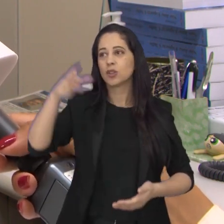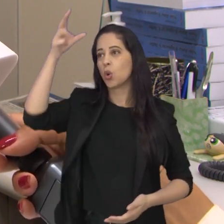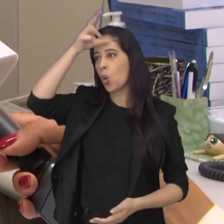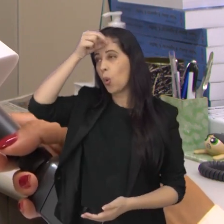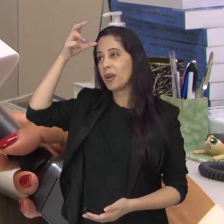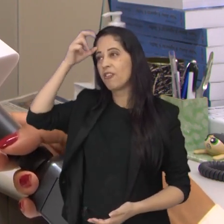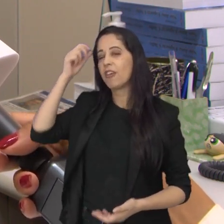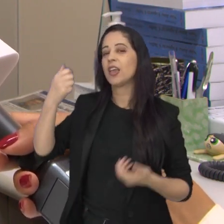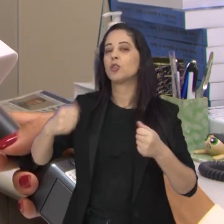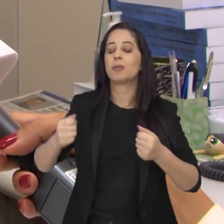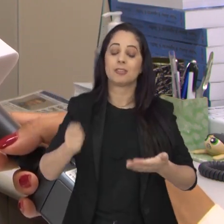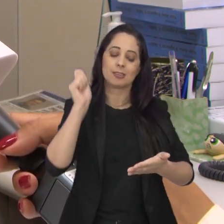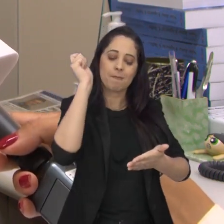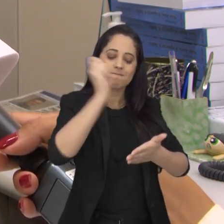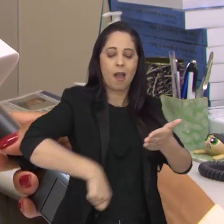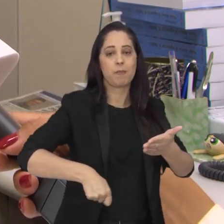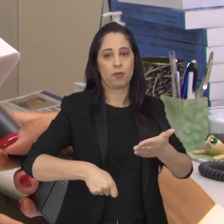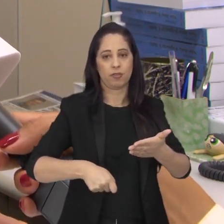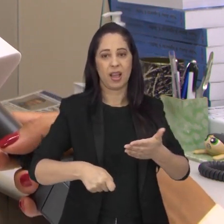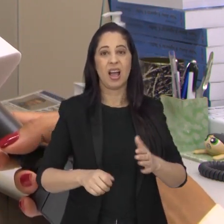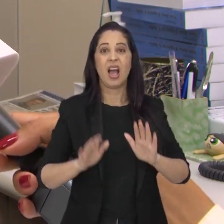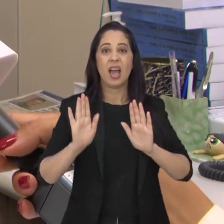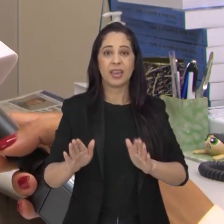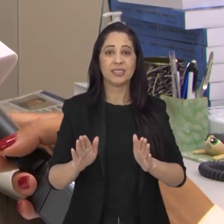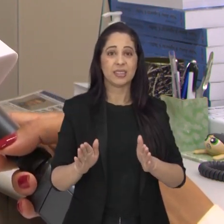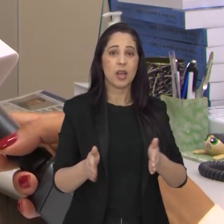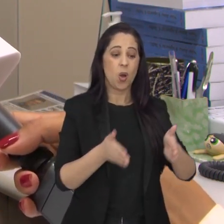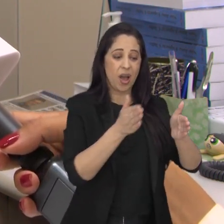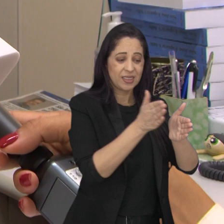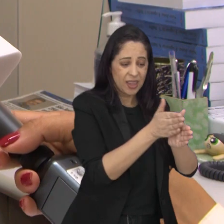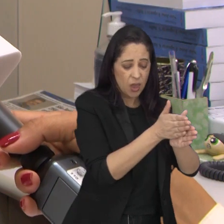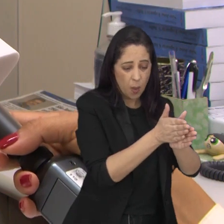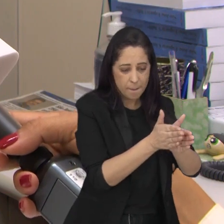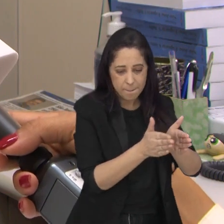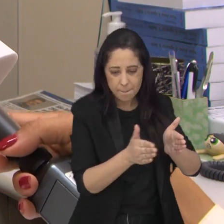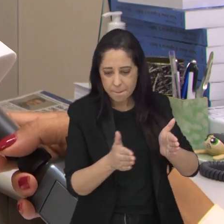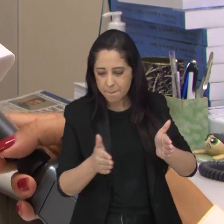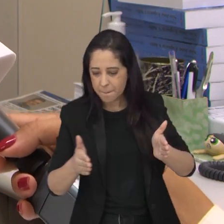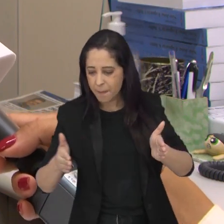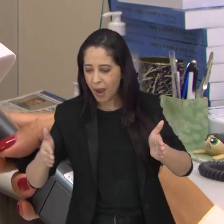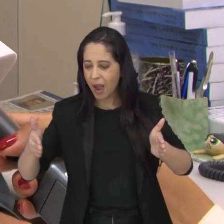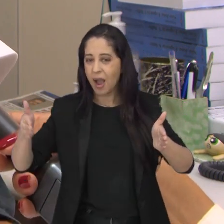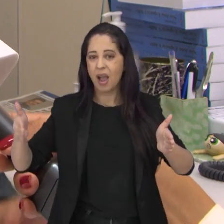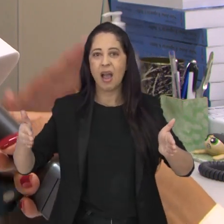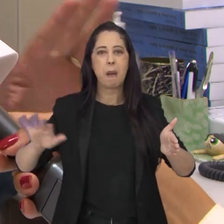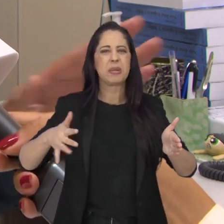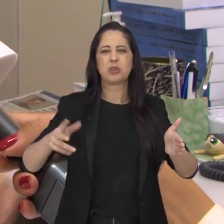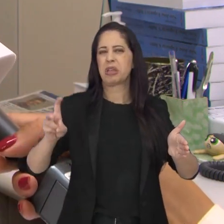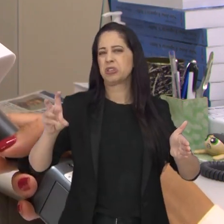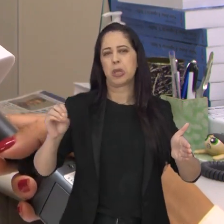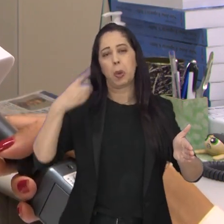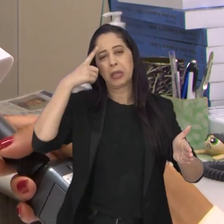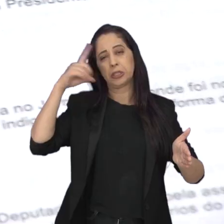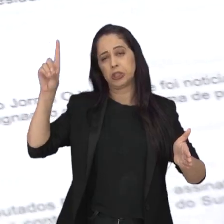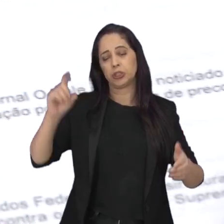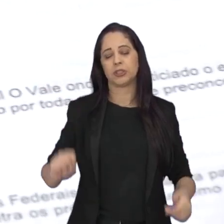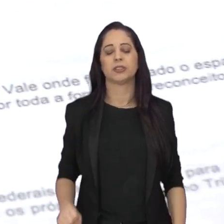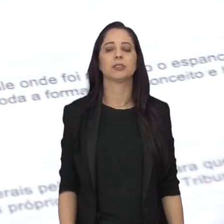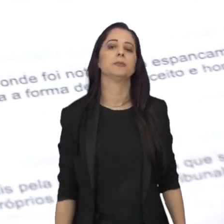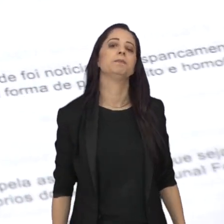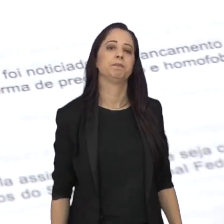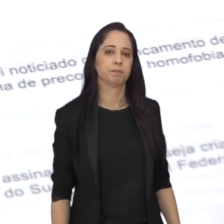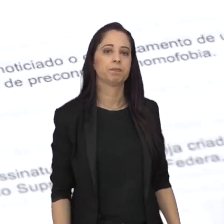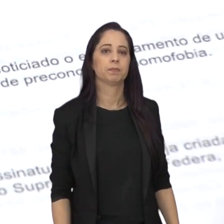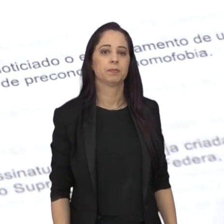para sancionar a lei. Então, um projeto, desde o início seu de discussão até o término dele, para não correr nenhum risco, é 50 dias. Além